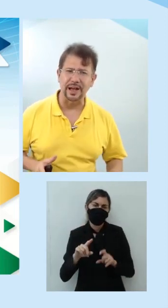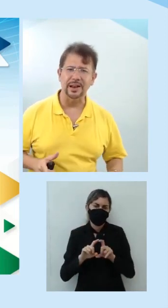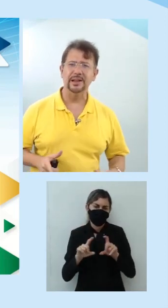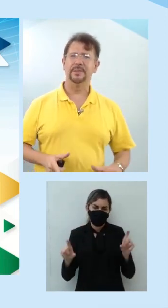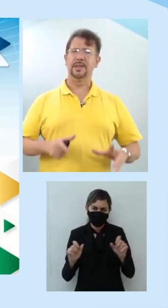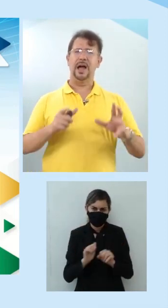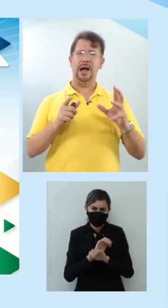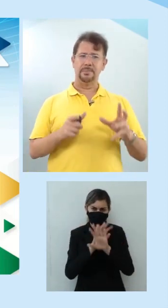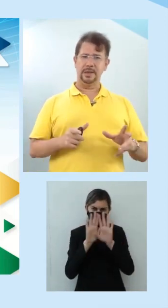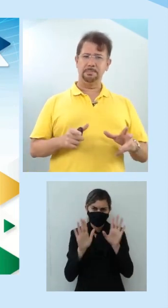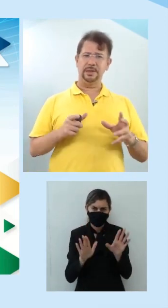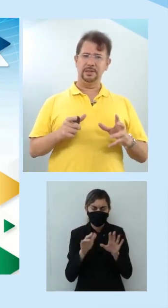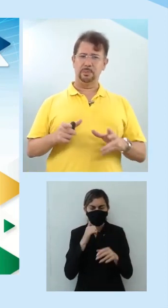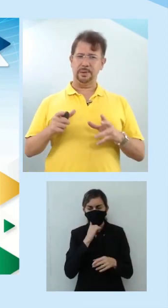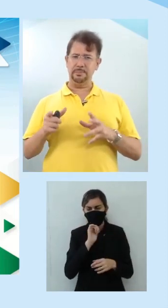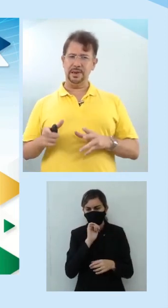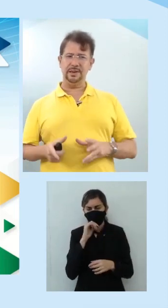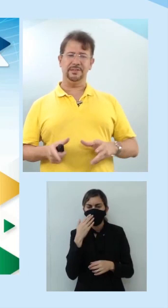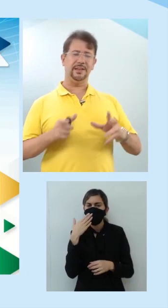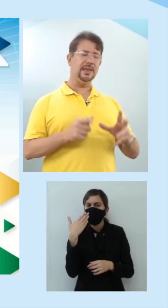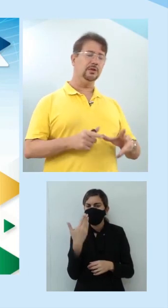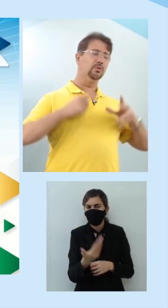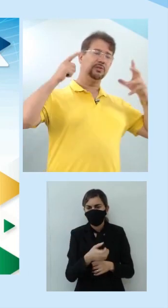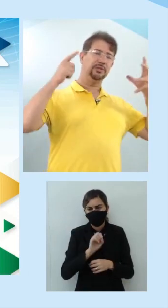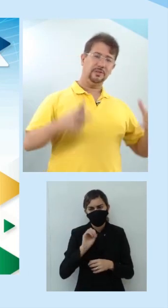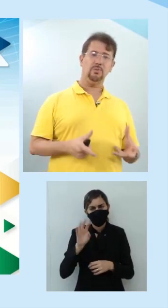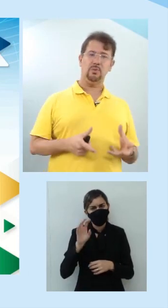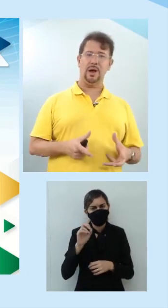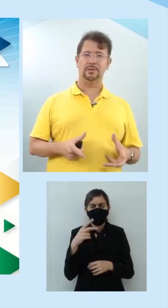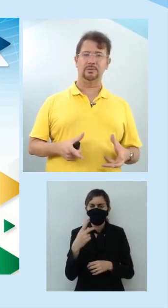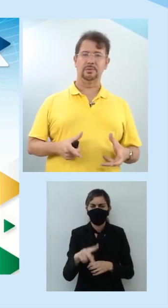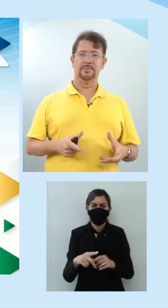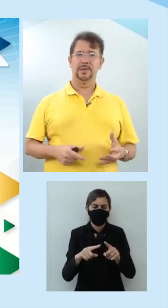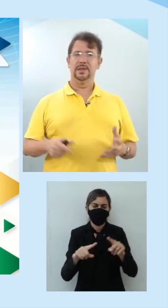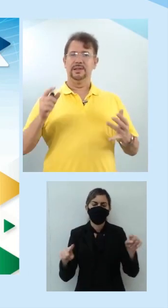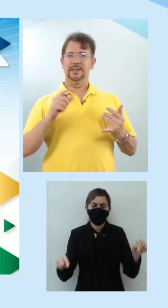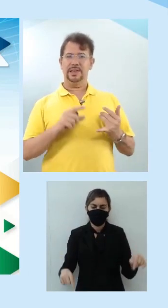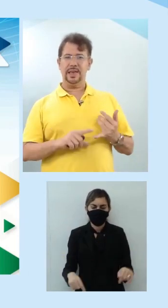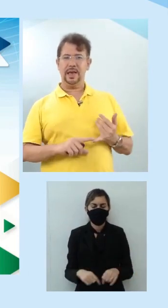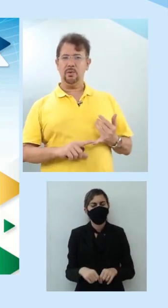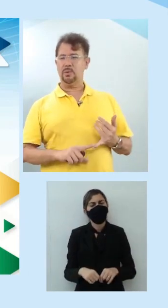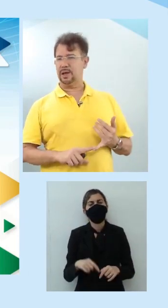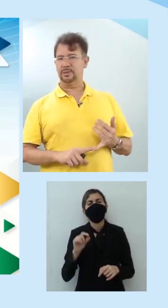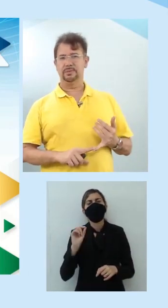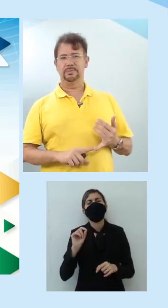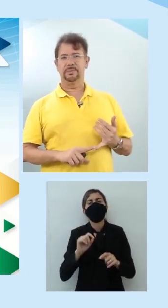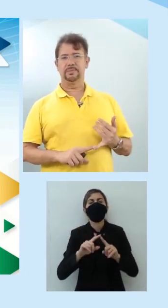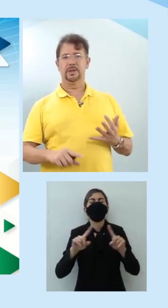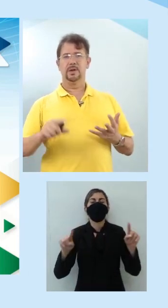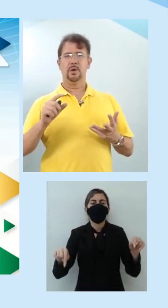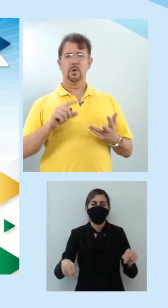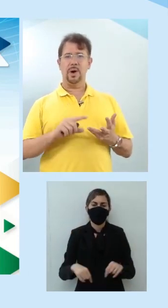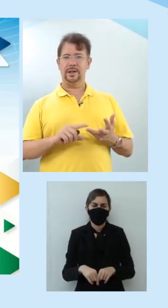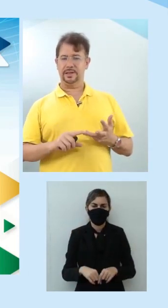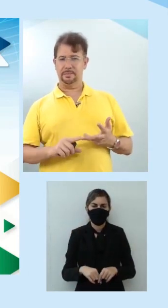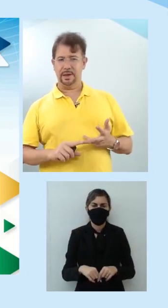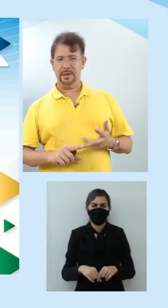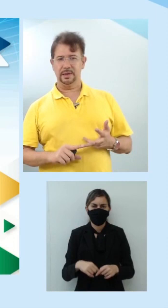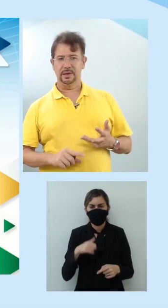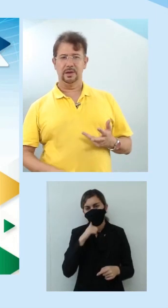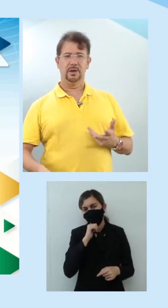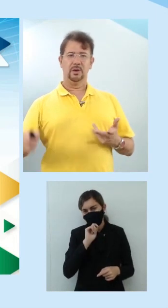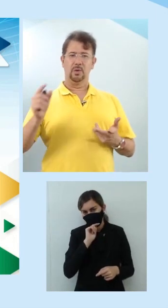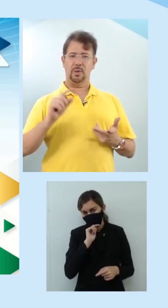está clara? A mãe pediu para a menina sair do seu quarto. De quem é o quarto? O quarto é da